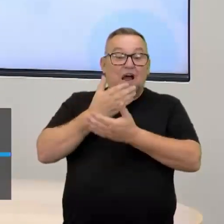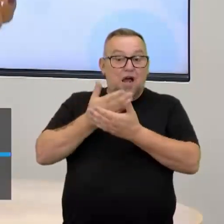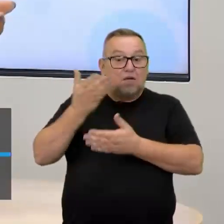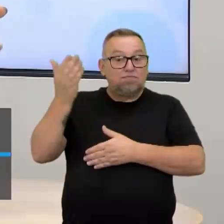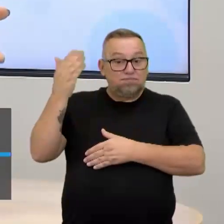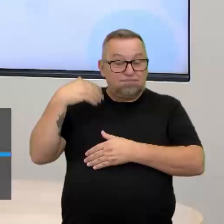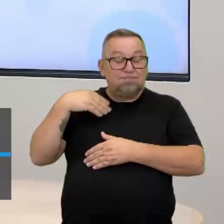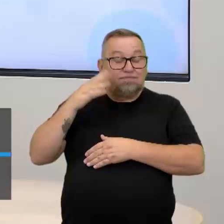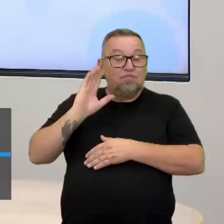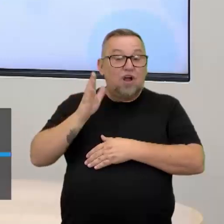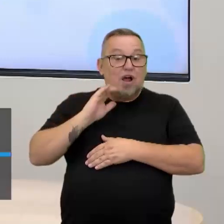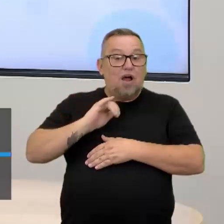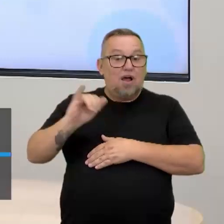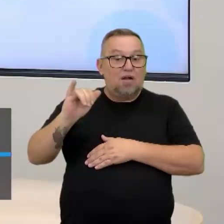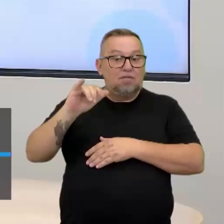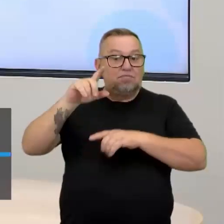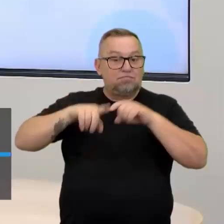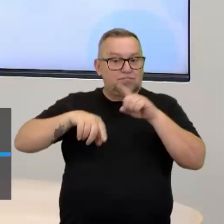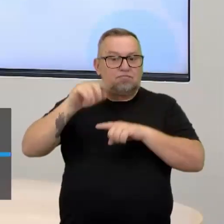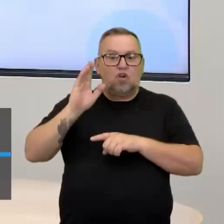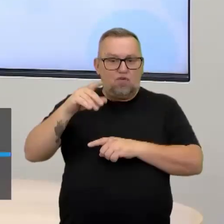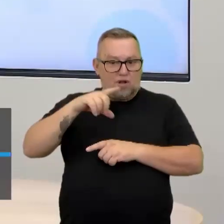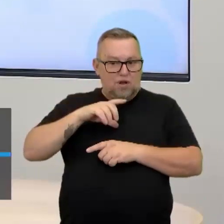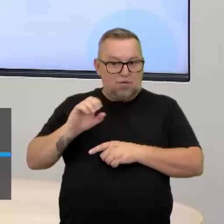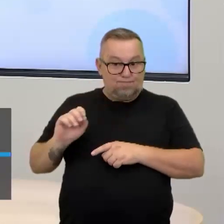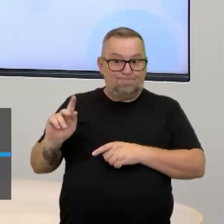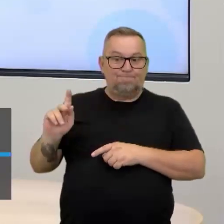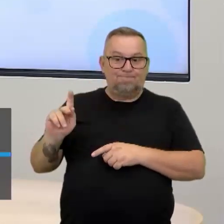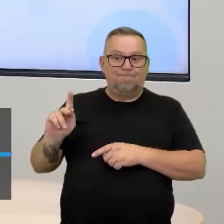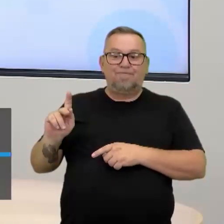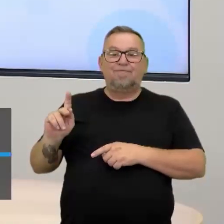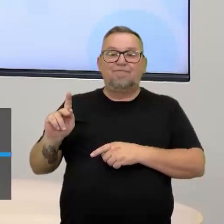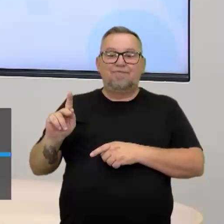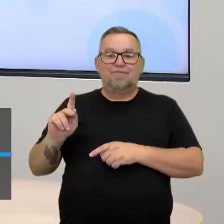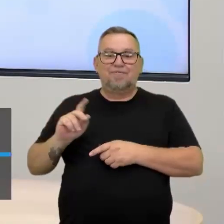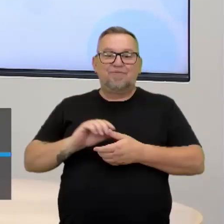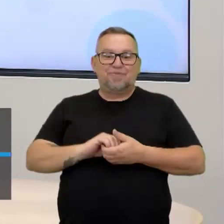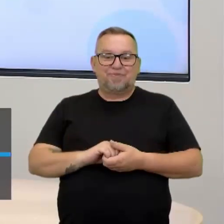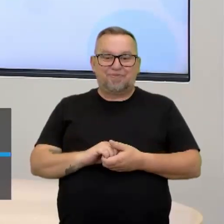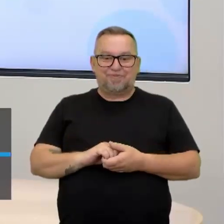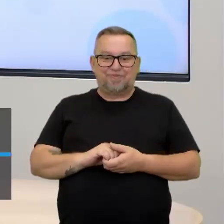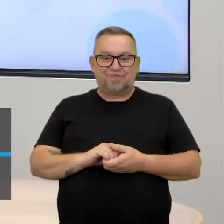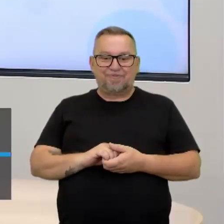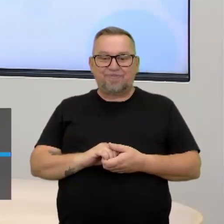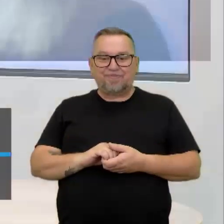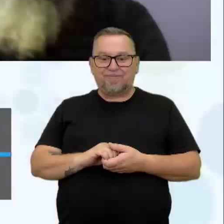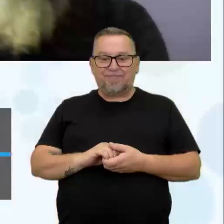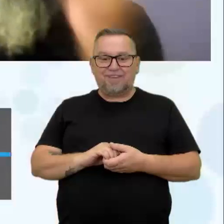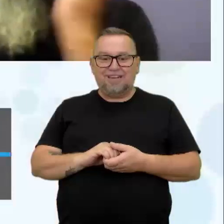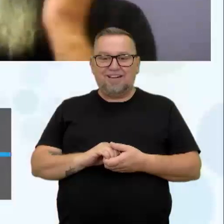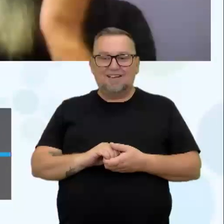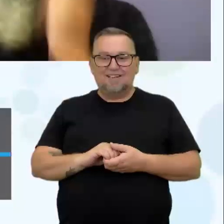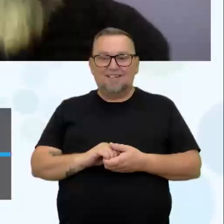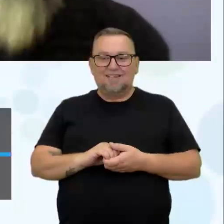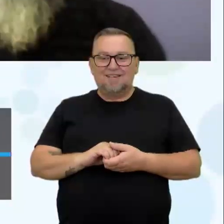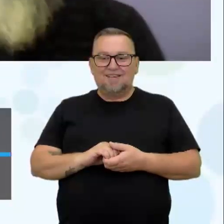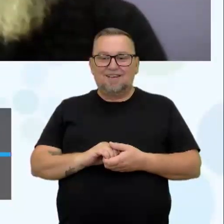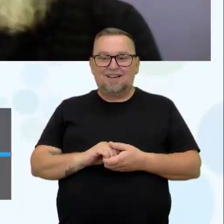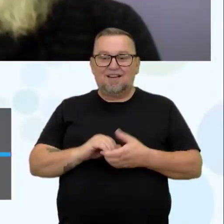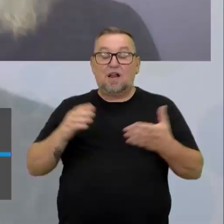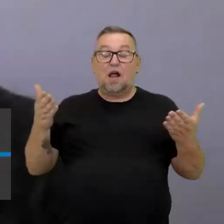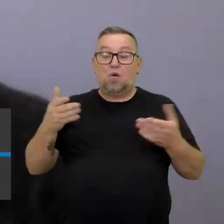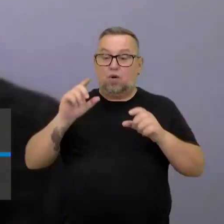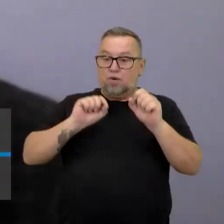foi passada para vocês com o material que vocês já têm, tá certo? Volto para você, Tony. É isso aí. Bom, Vivi,